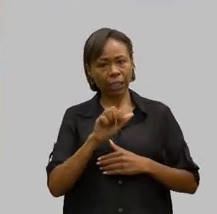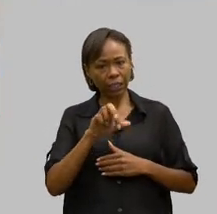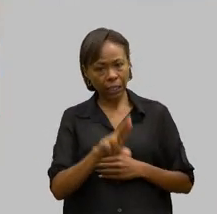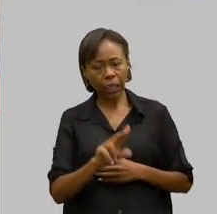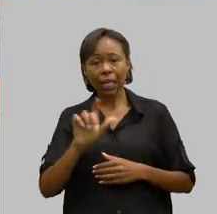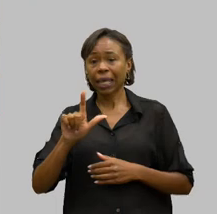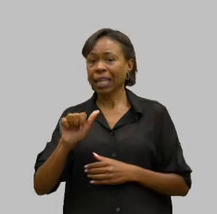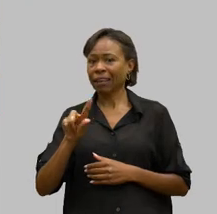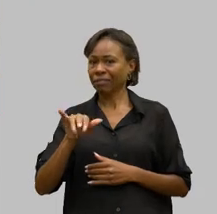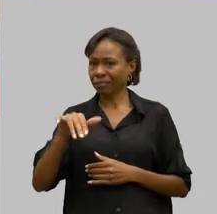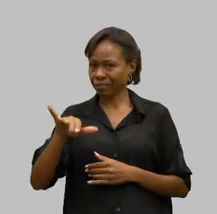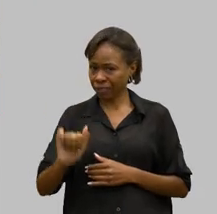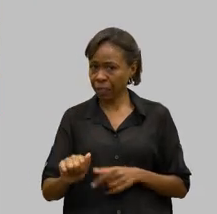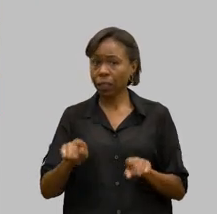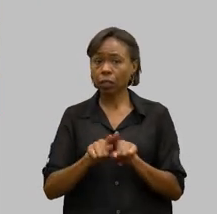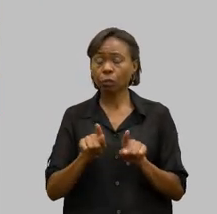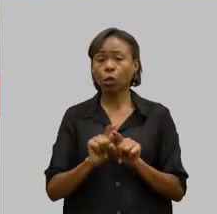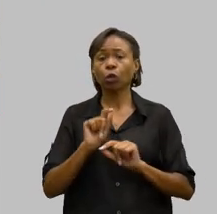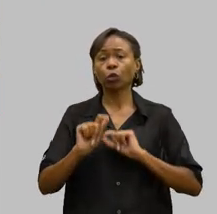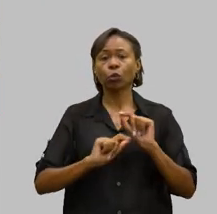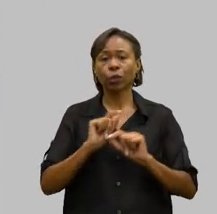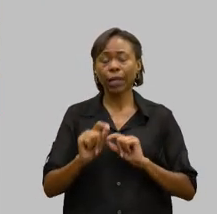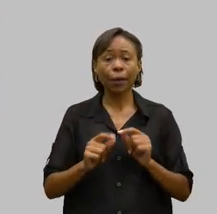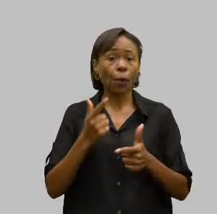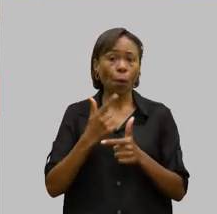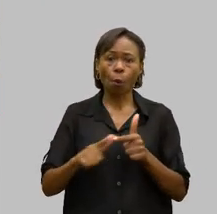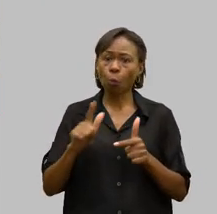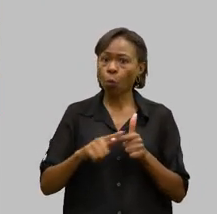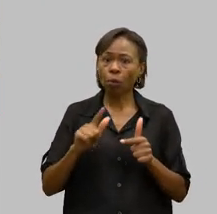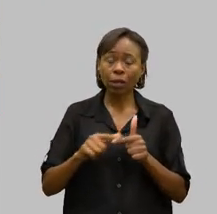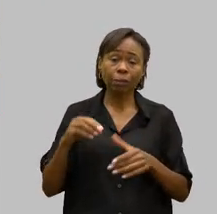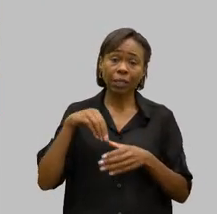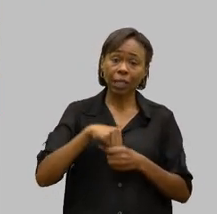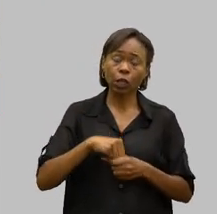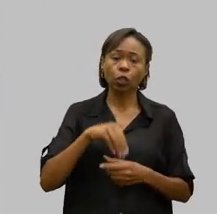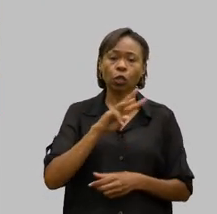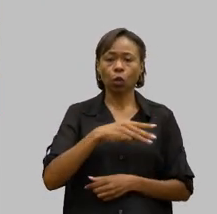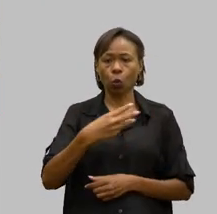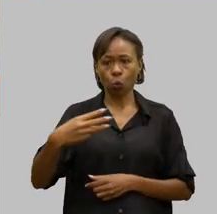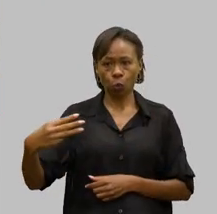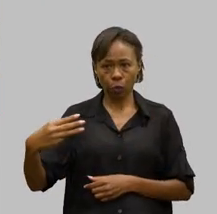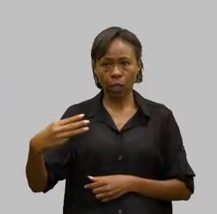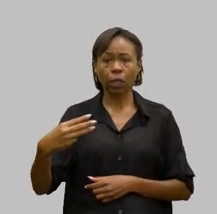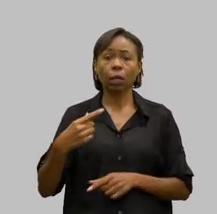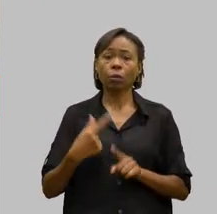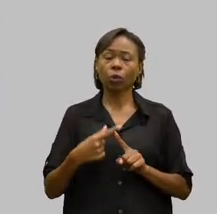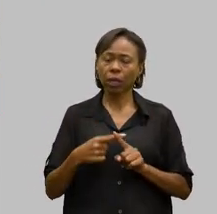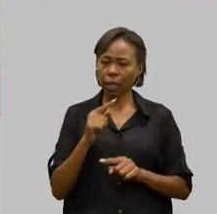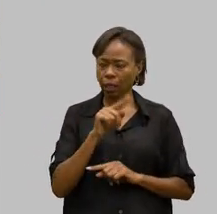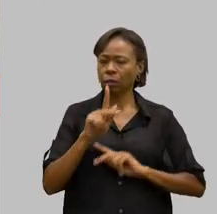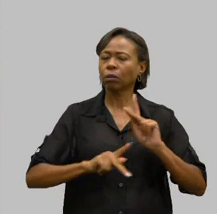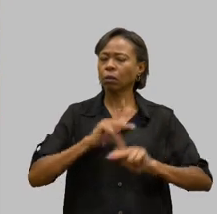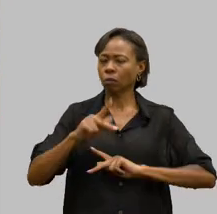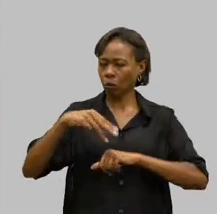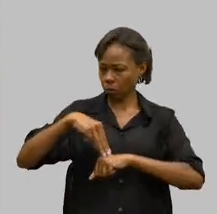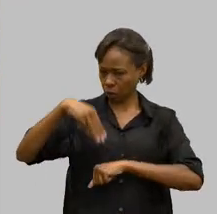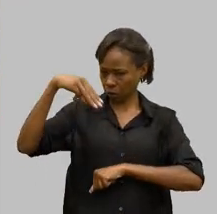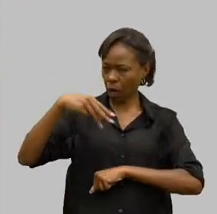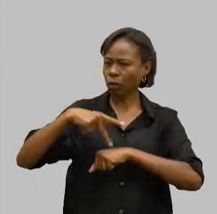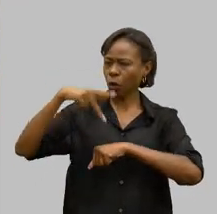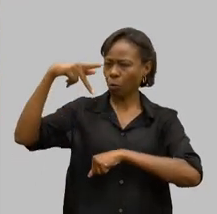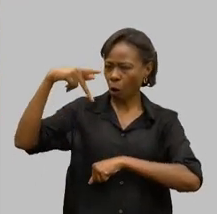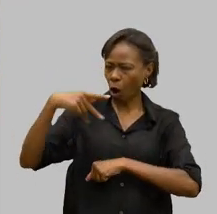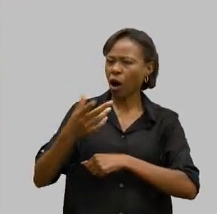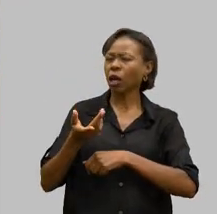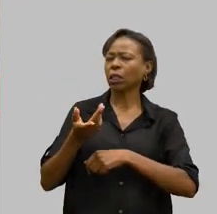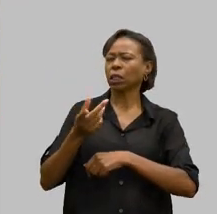com o apagão do serviço público dentro da Adueng. Porque esse povo é muito bem formado, esse povo tem mestrado, doutorado, pós-doutorado